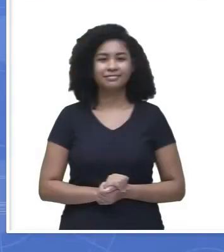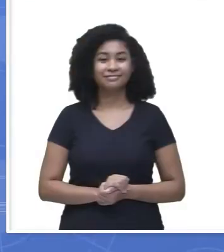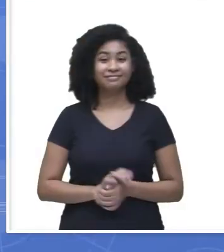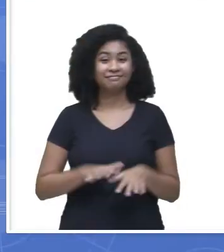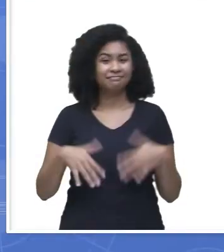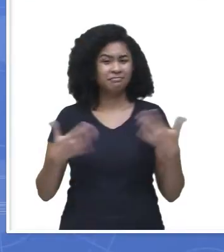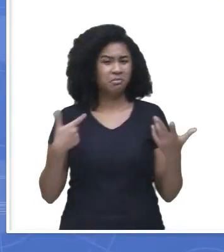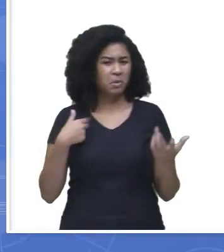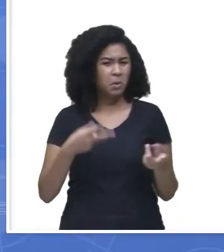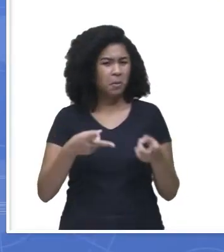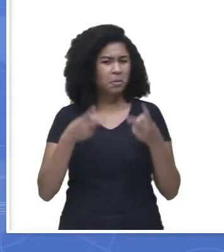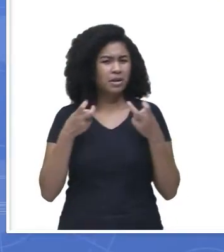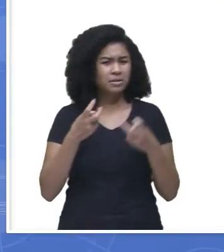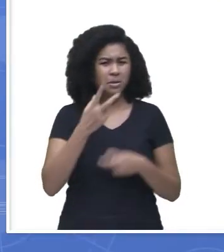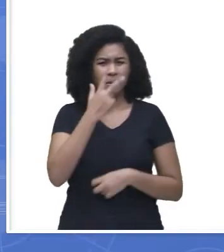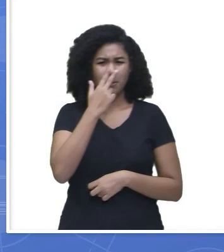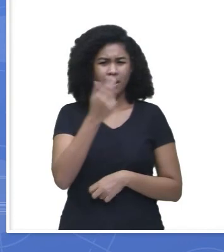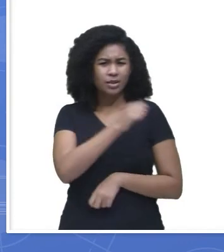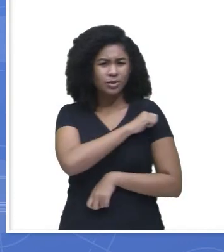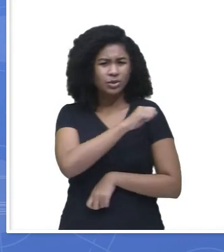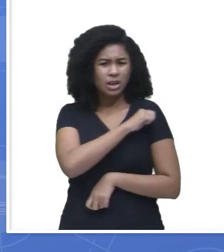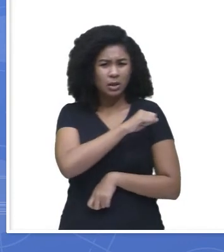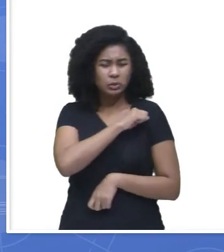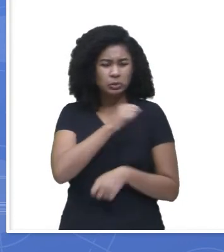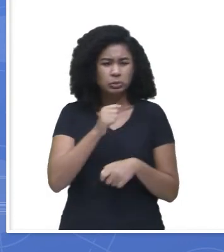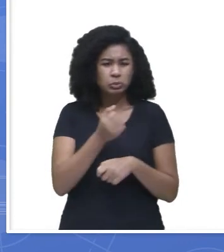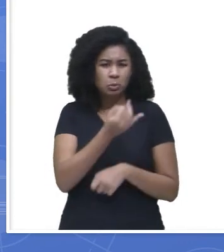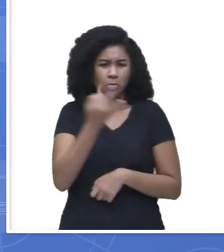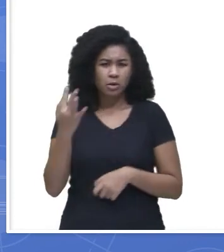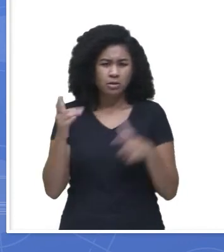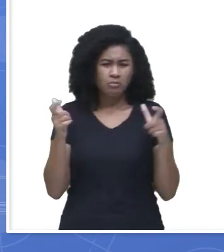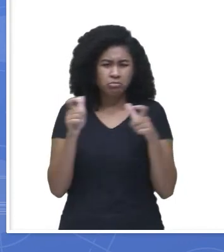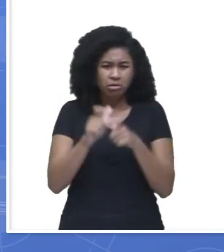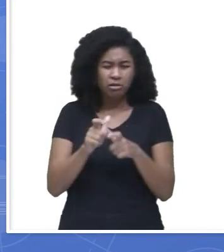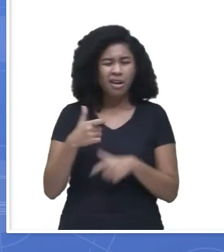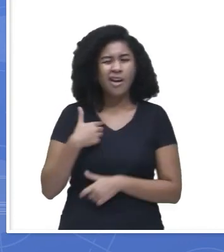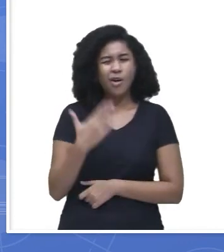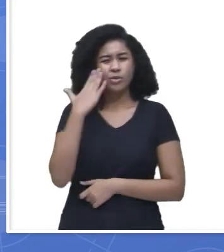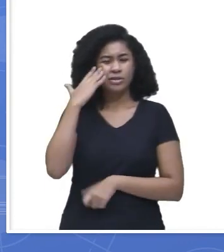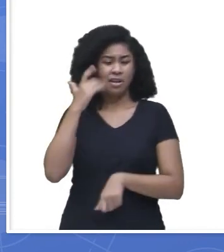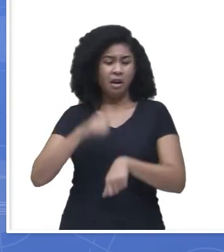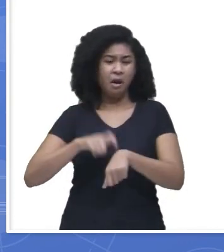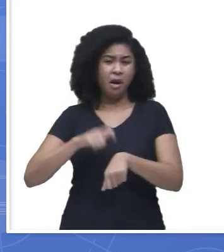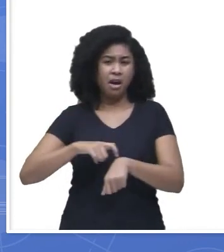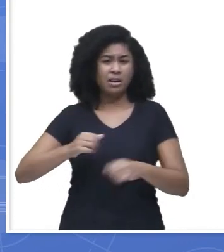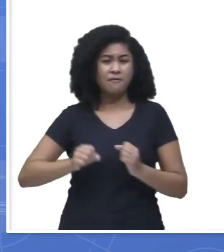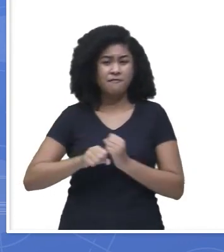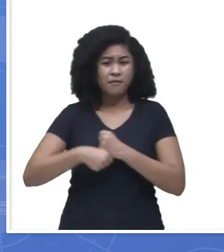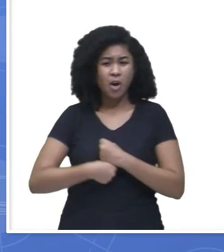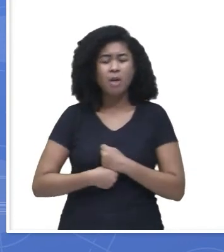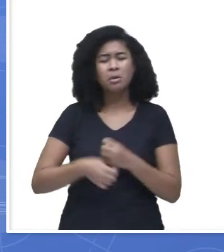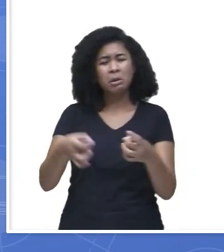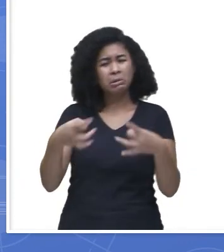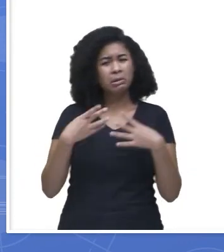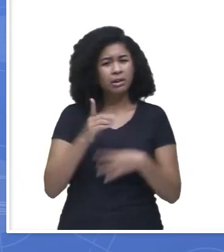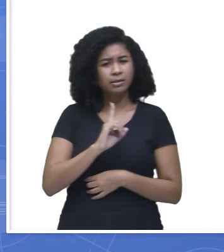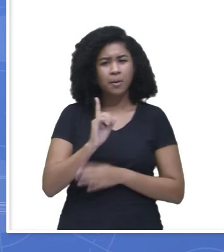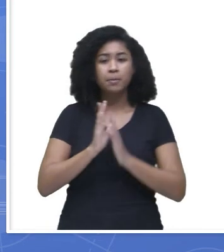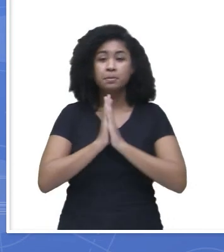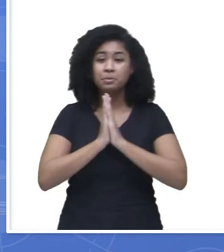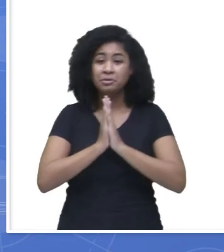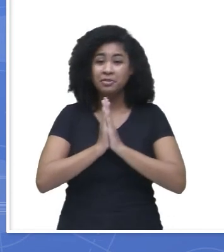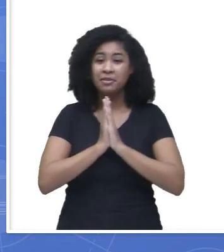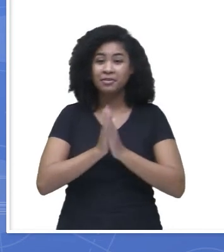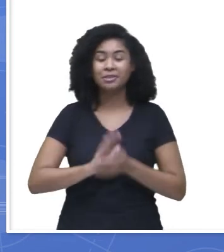impressão minha ou o número de alunos está diminuindo? Eu sei que está chegando o horário da fome, mas não me abandonem, tá bom? Então vamos lá, olha só. Segunda